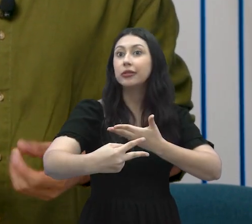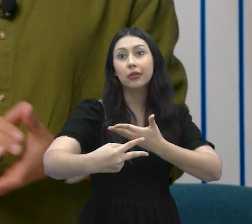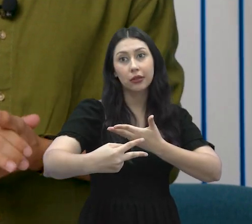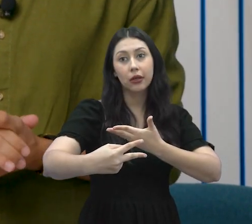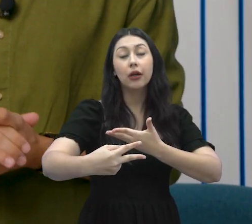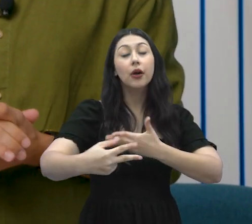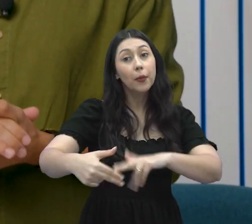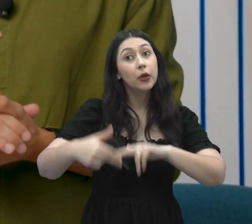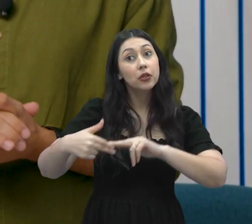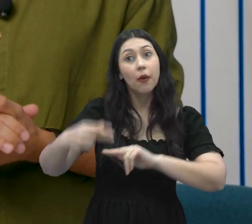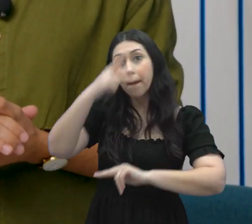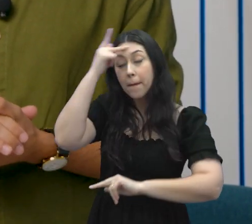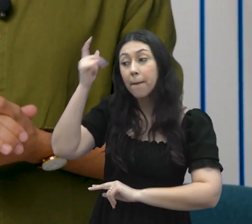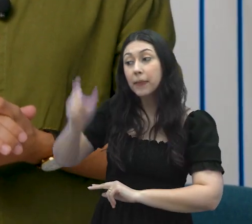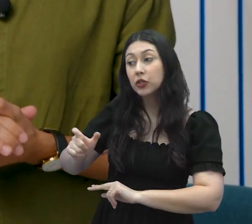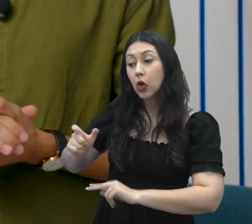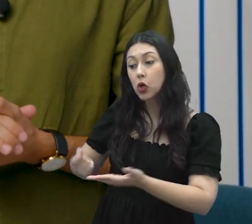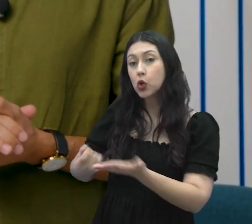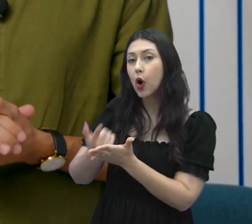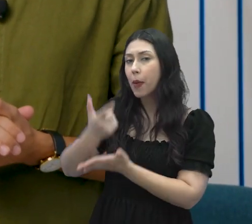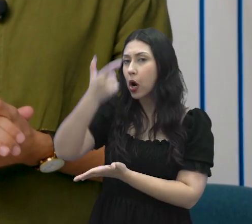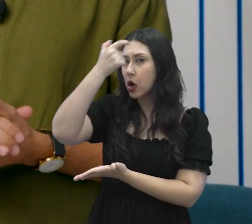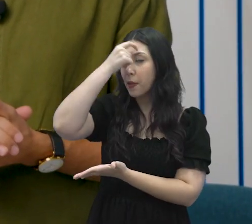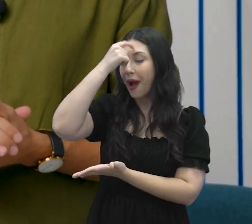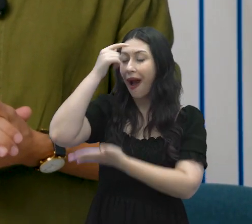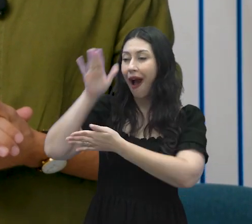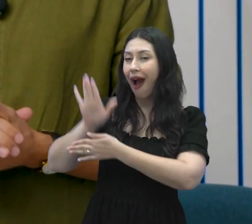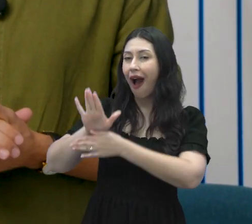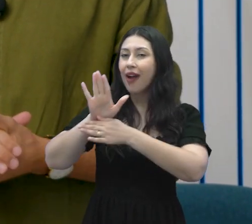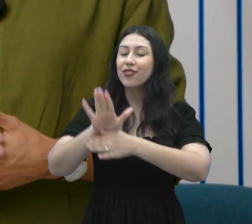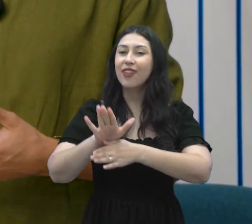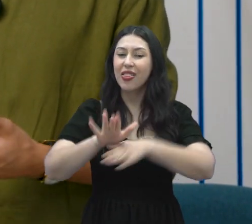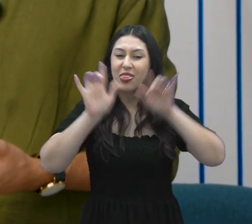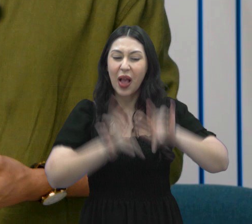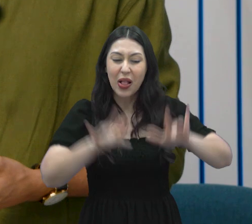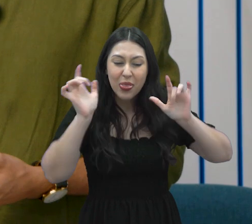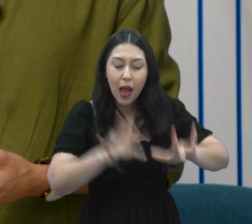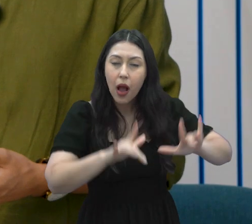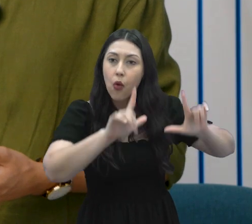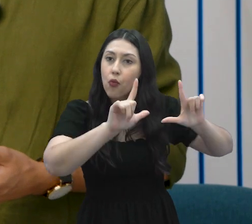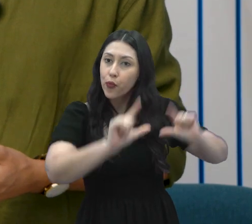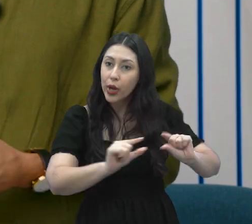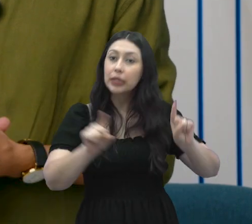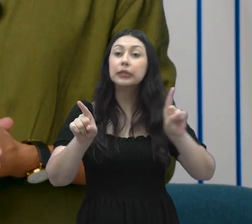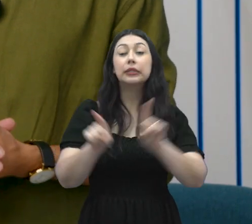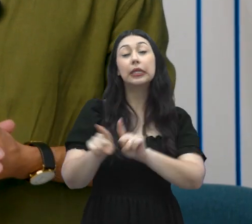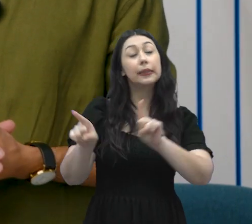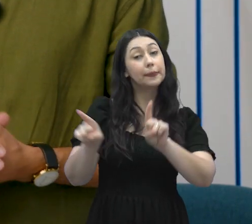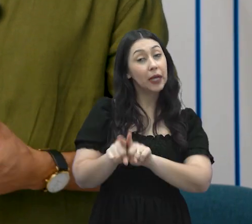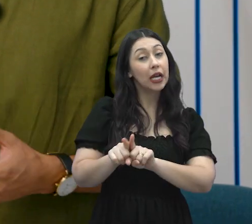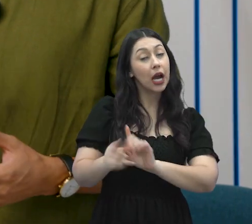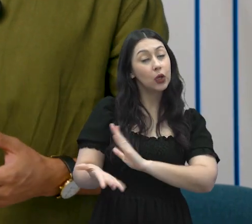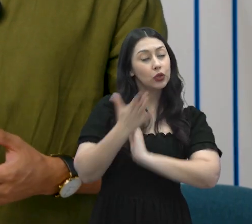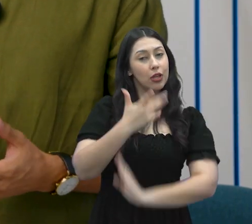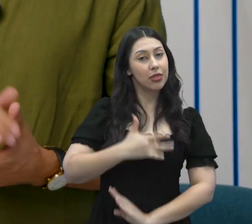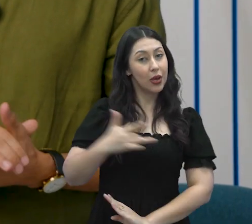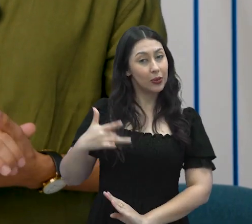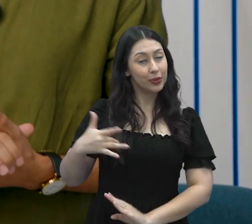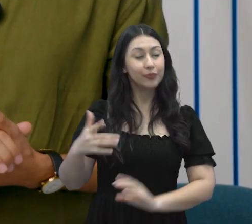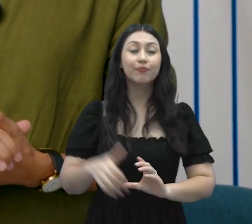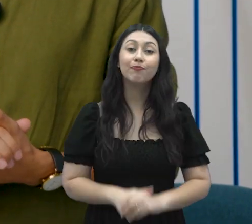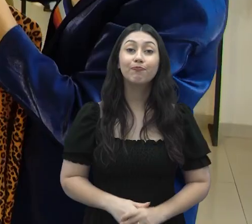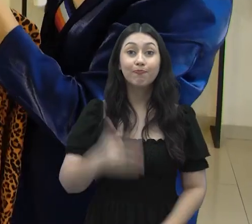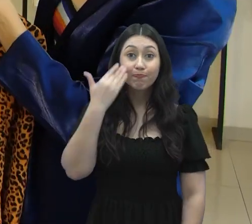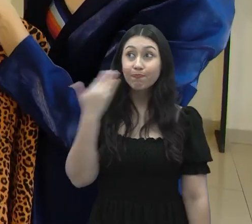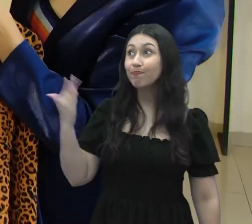grande, o consumidor responsável contribui não apenas para a redução do desperdício, como também para a própria